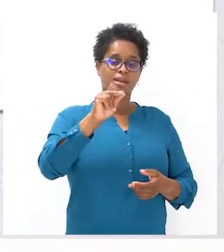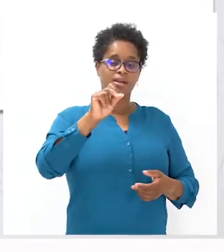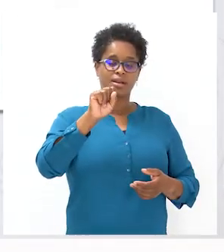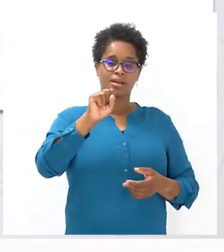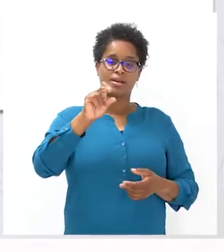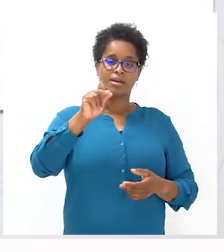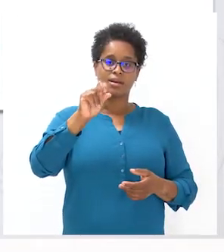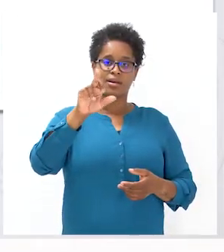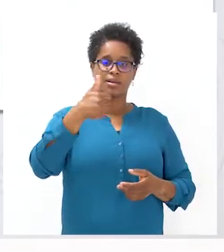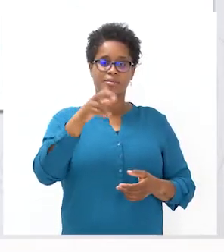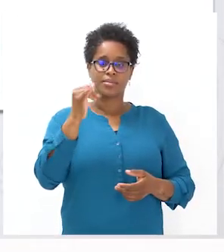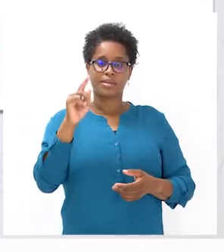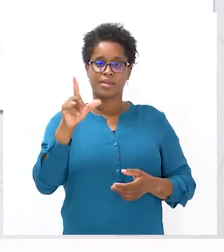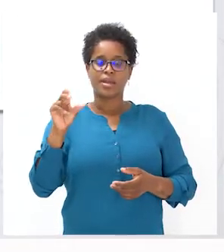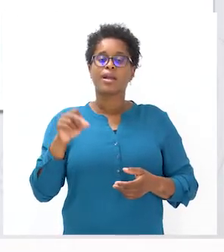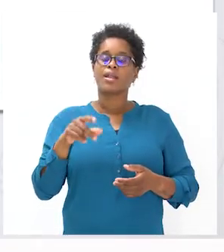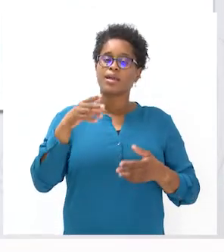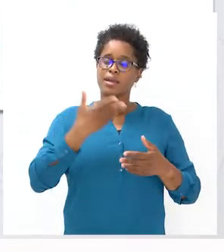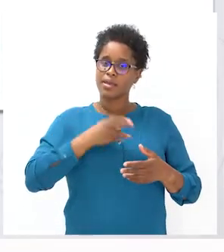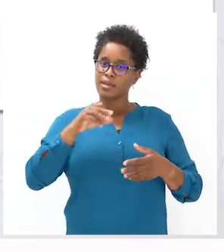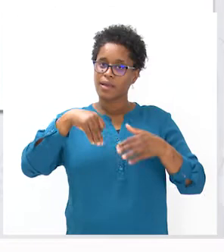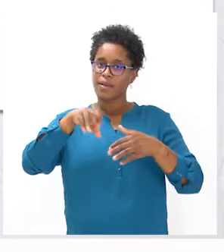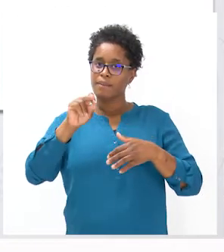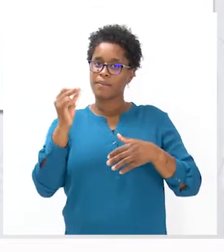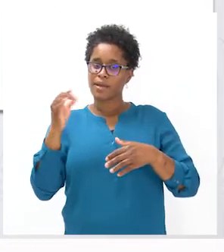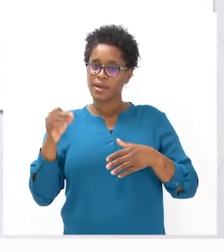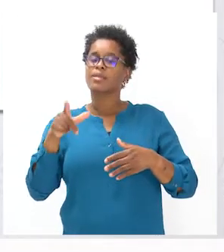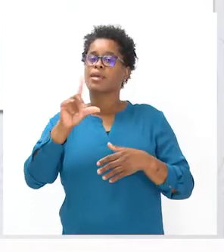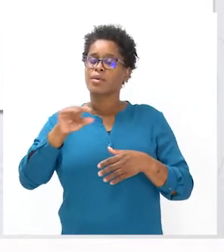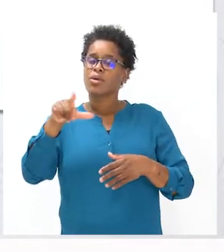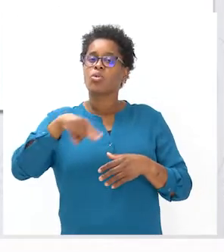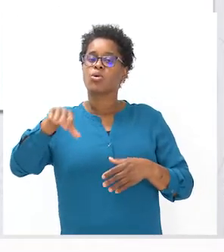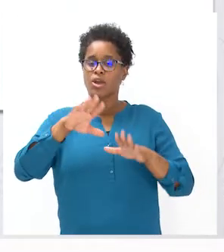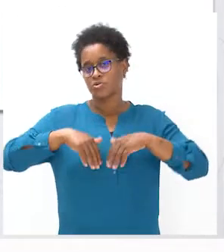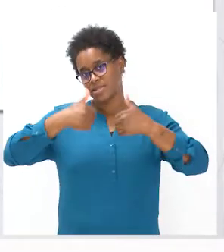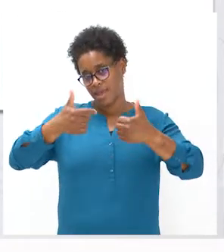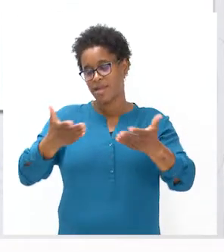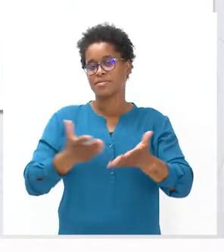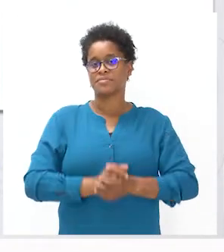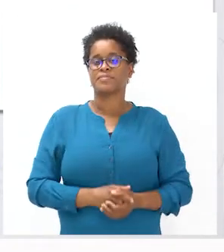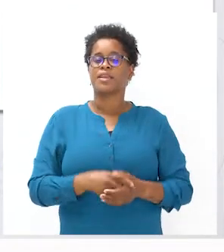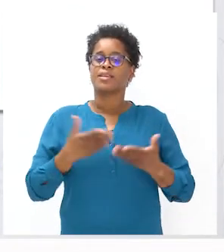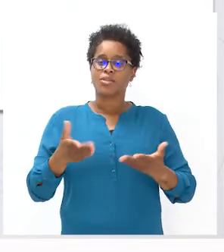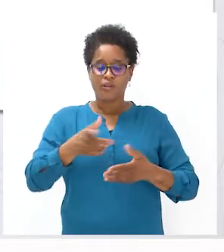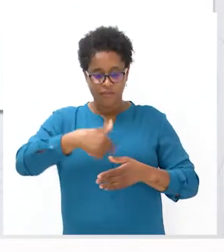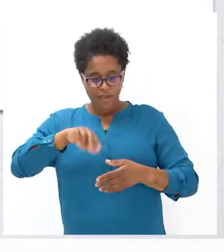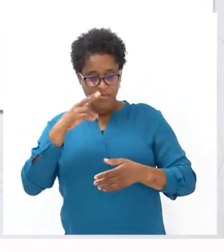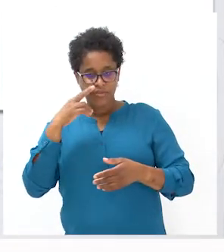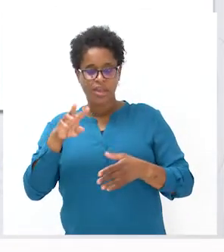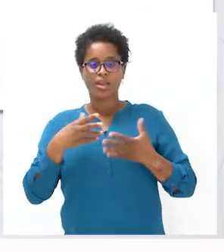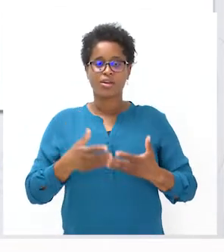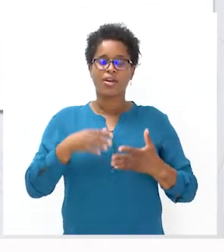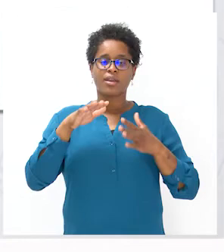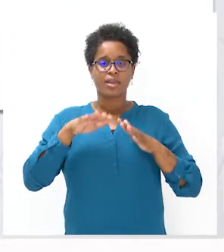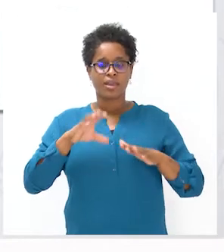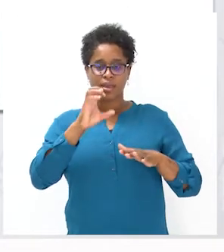praia. Praia também é um lugar, certo? Uma cidade. Então, vejamos agora que